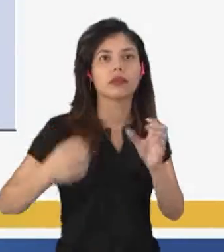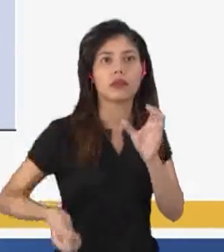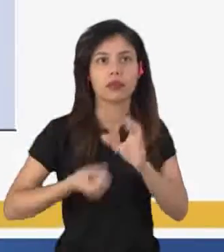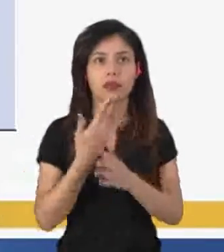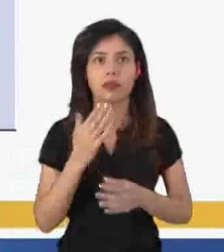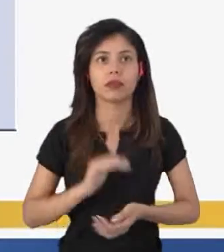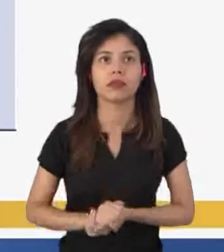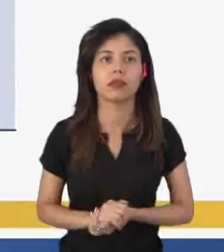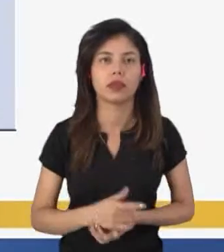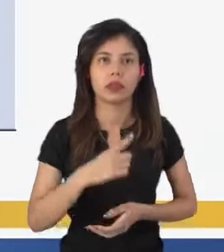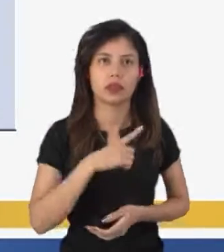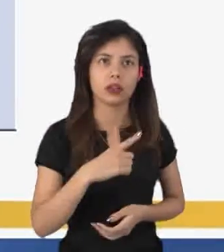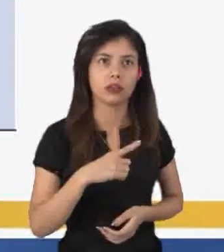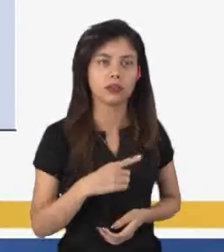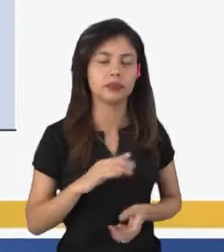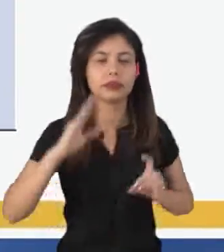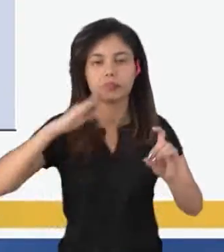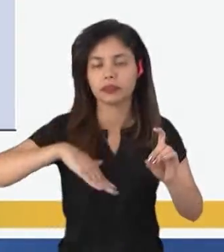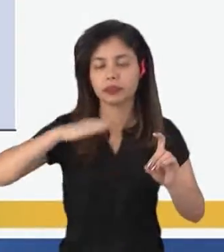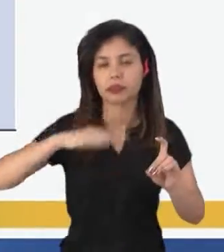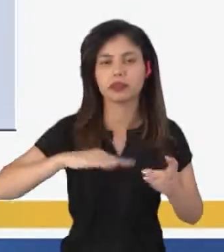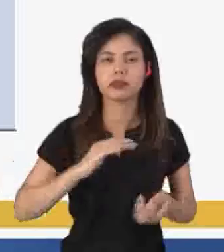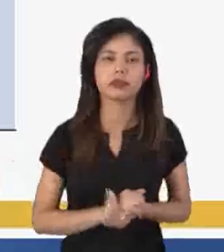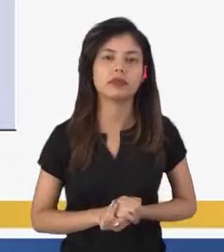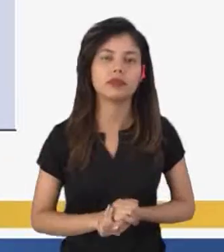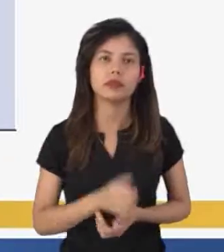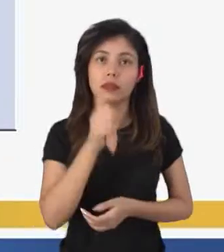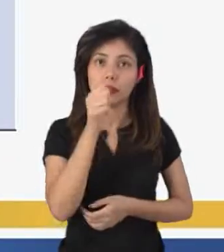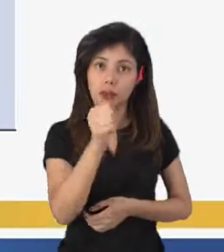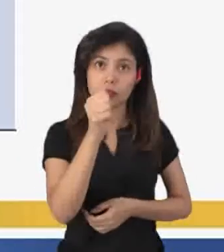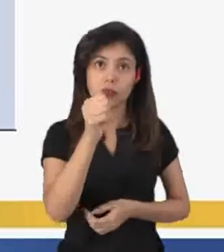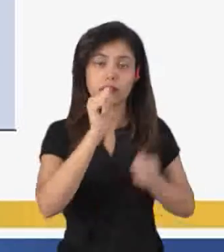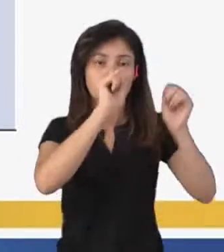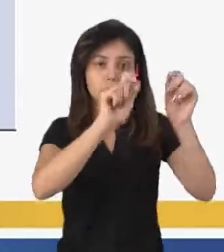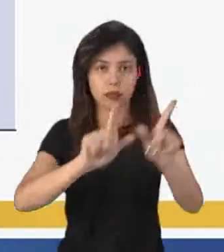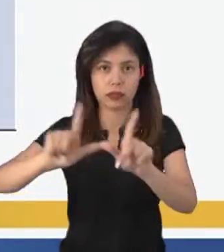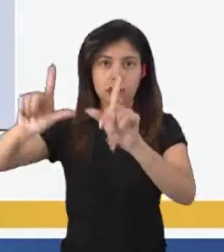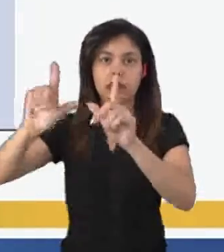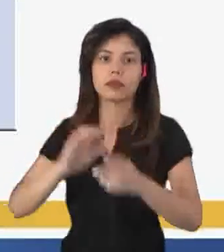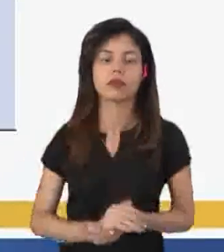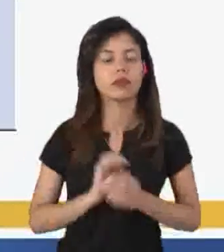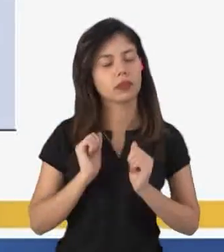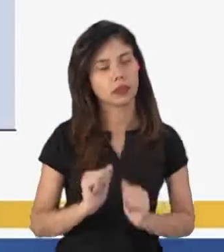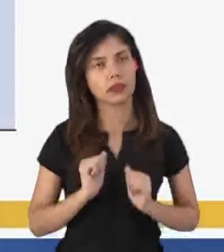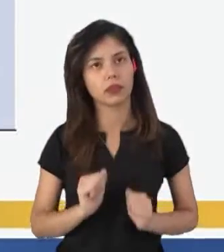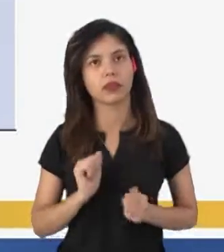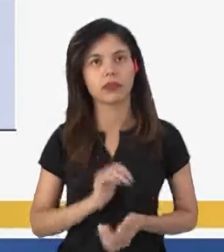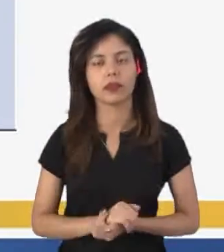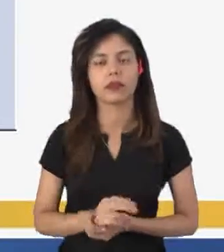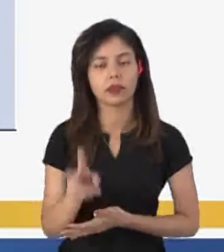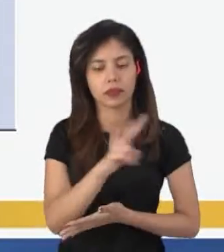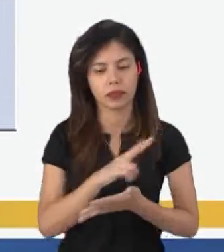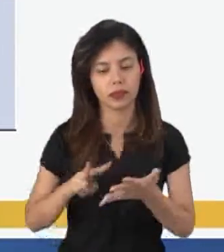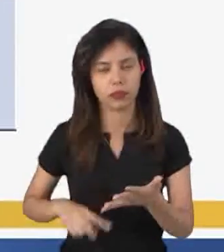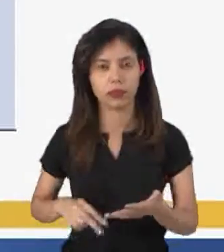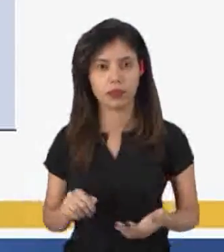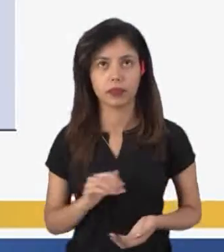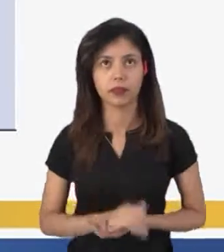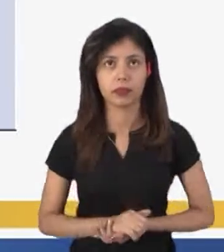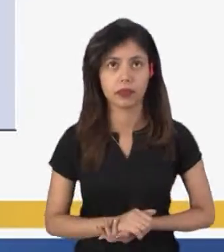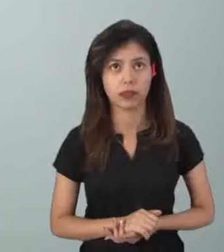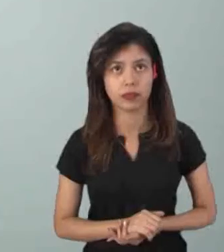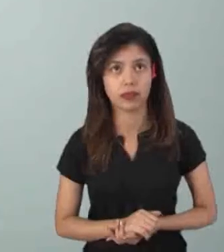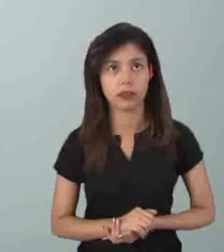né? Eles tinham esse mito. Você pode estar printando, né, acompanhando tudo isso aí também, né, para estar fazendo essa leitura, né,